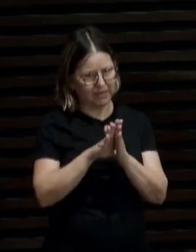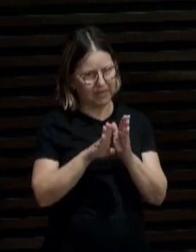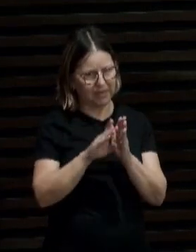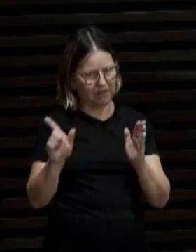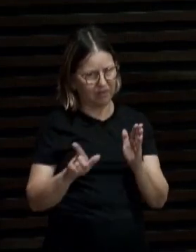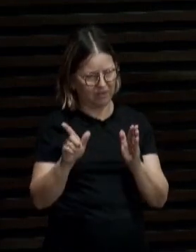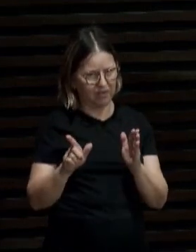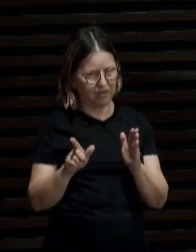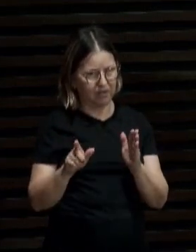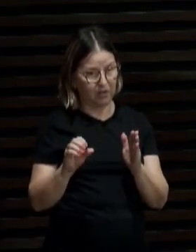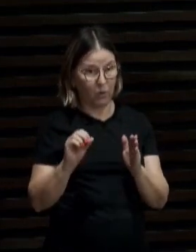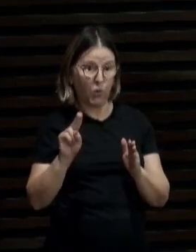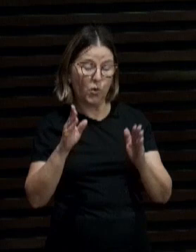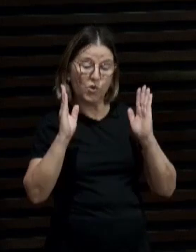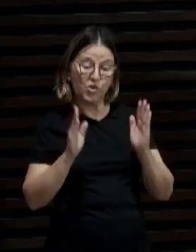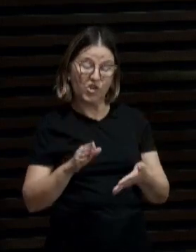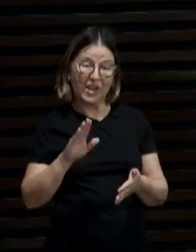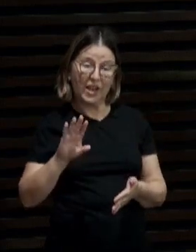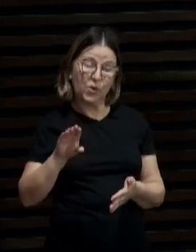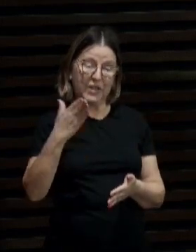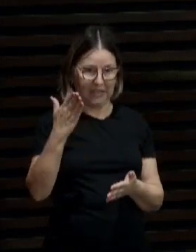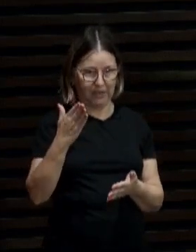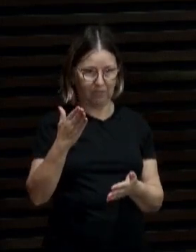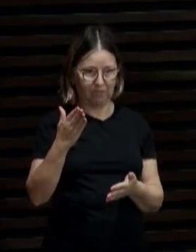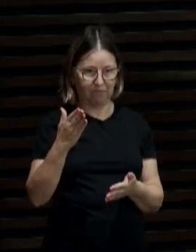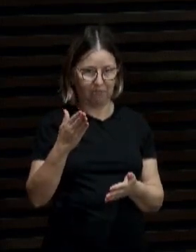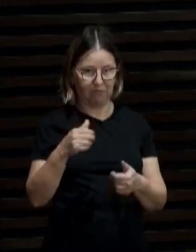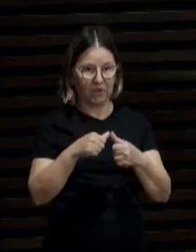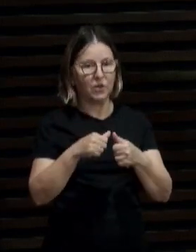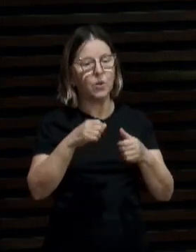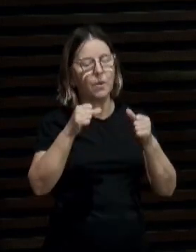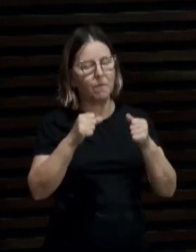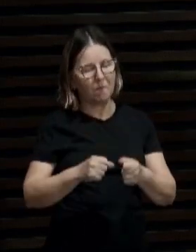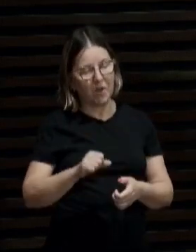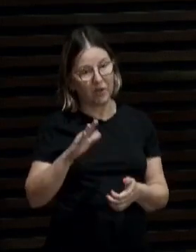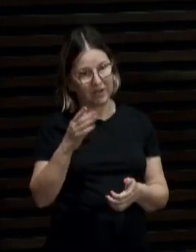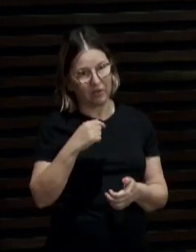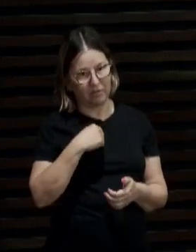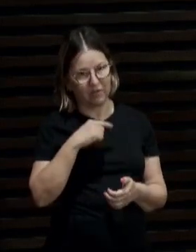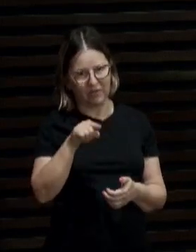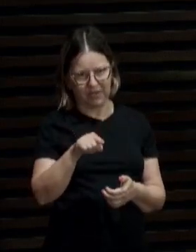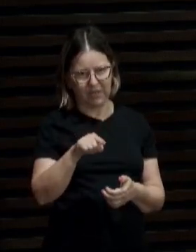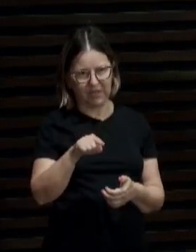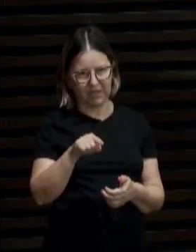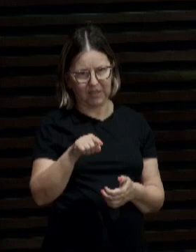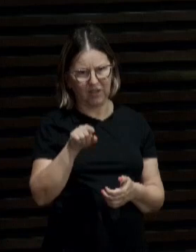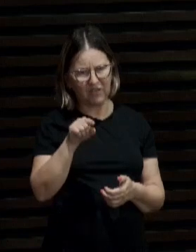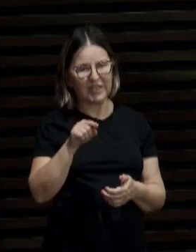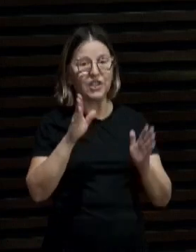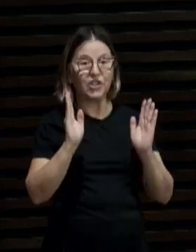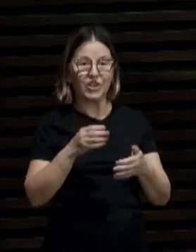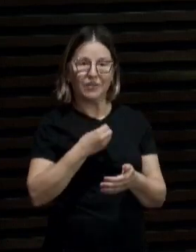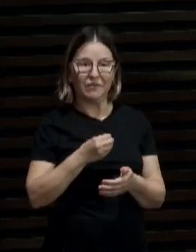Será? Né? Será que isso pode estar acontecendo comigo e com você? Será que você já viveu momentos melhores com o Senhor